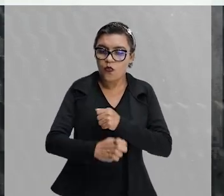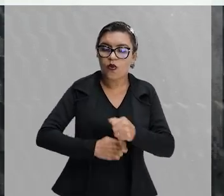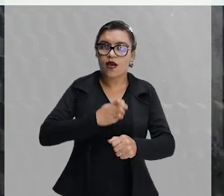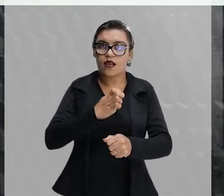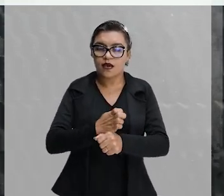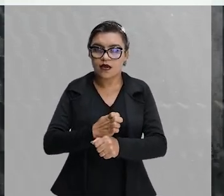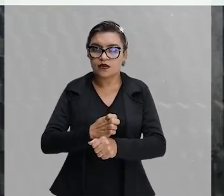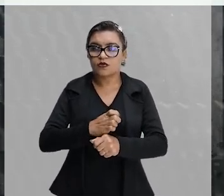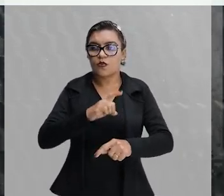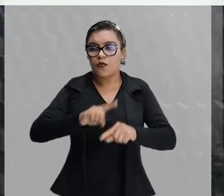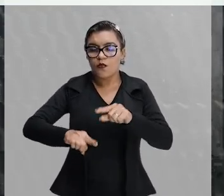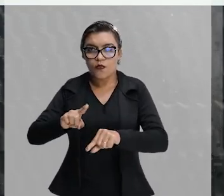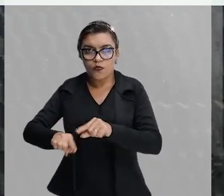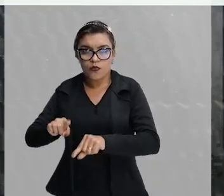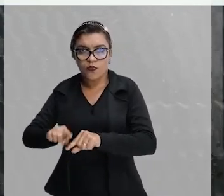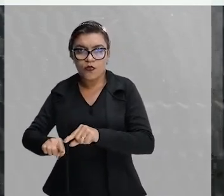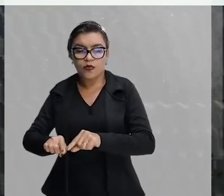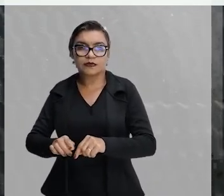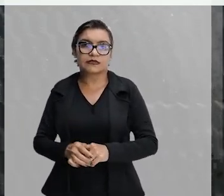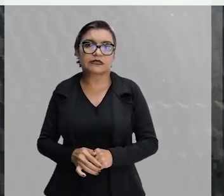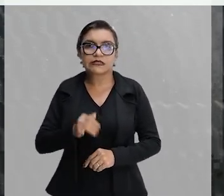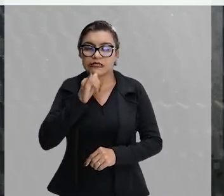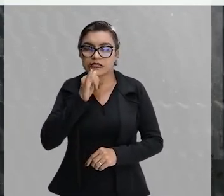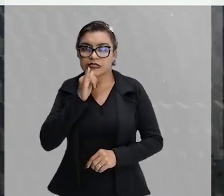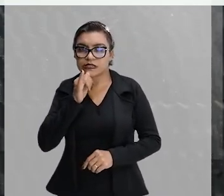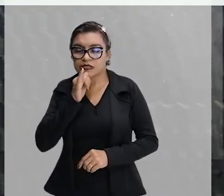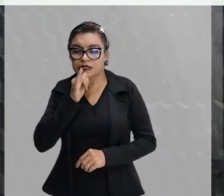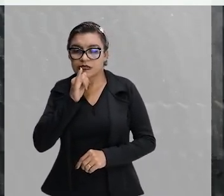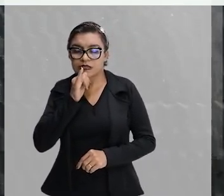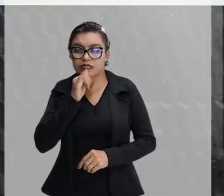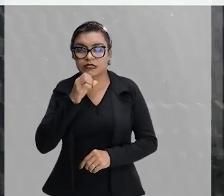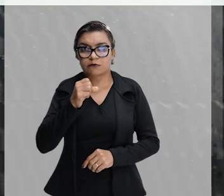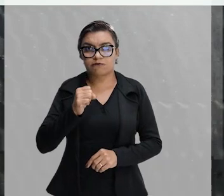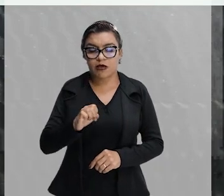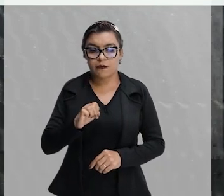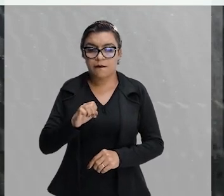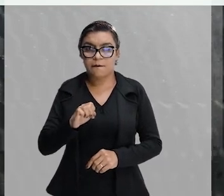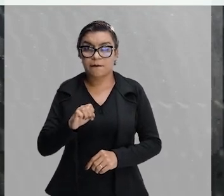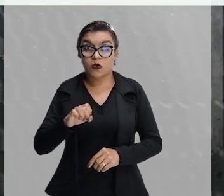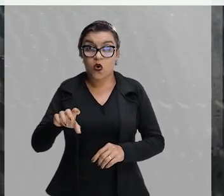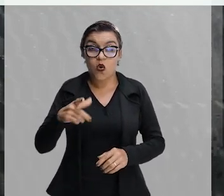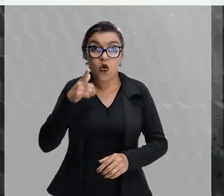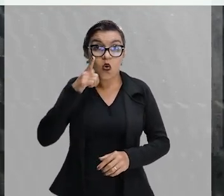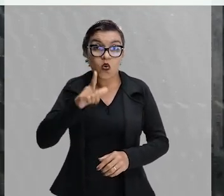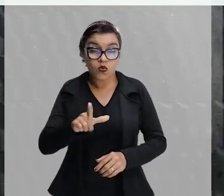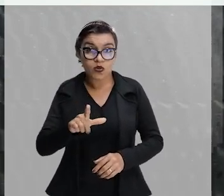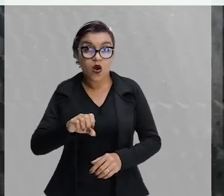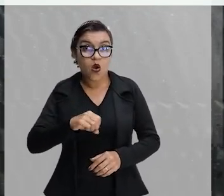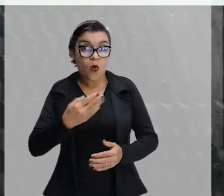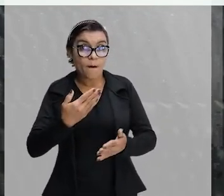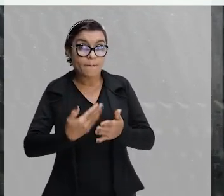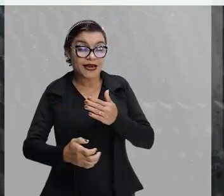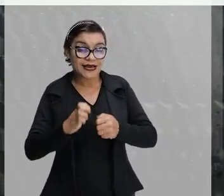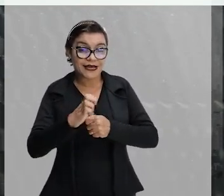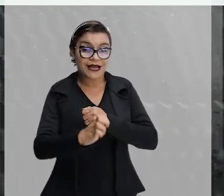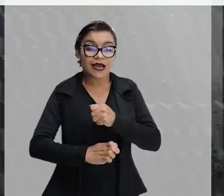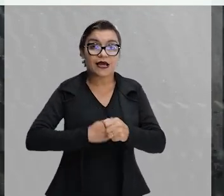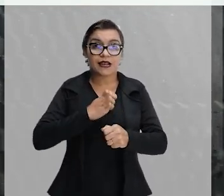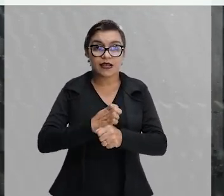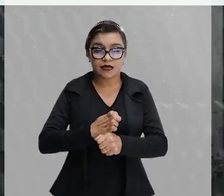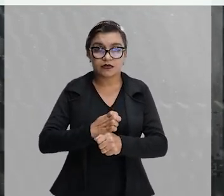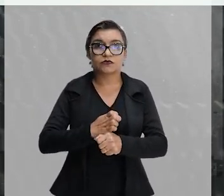outro. Quem vai falar quem ganha e quem perde elétrons vai ser uma série que nós chamamos de